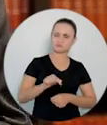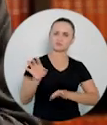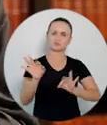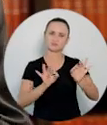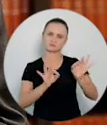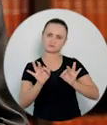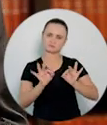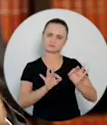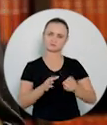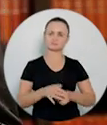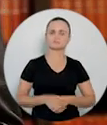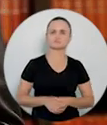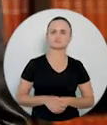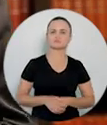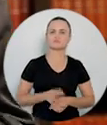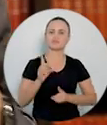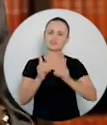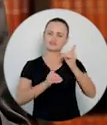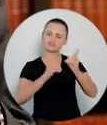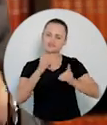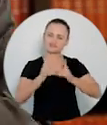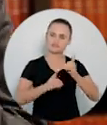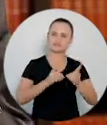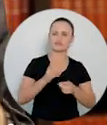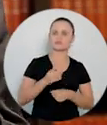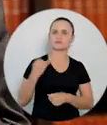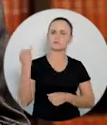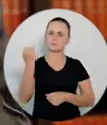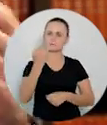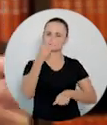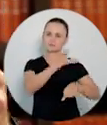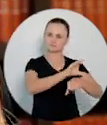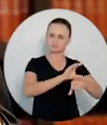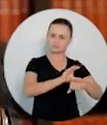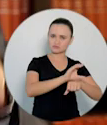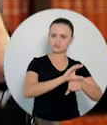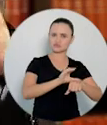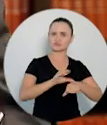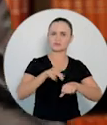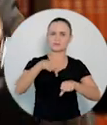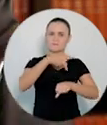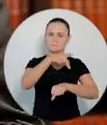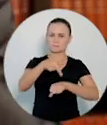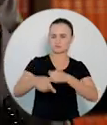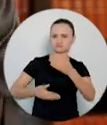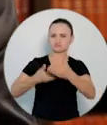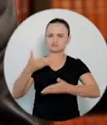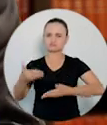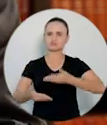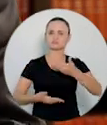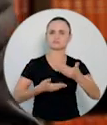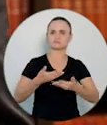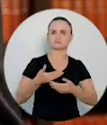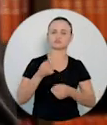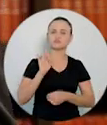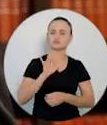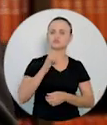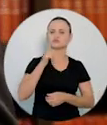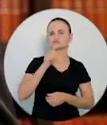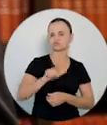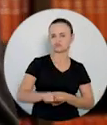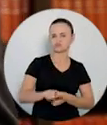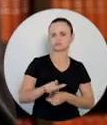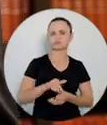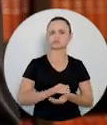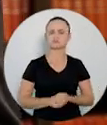de leis, esse diálogo institucional entre países, entre ordenamentos jurídicos é muito importante, e você só consegue promovê-lo quando você